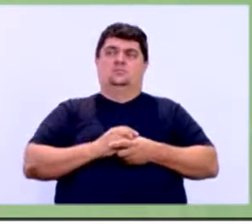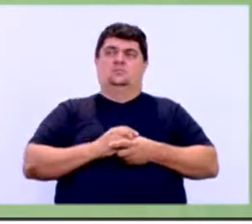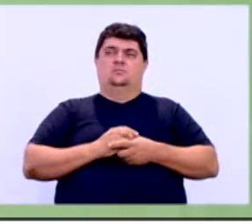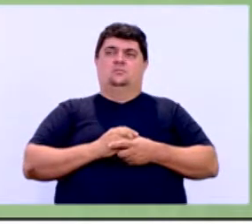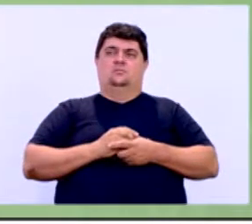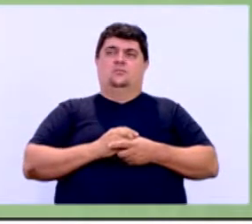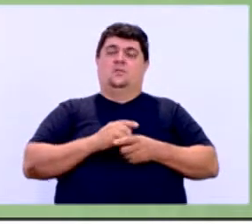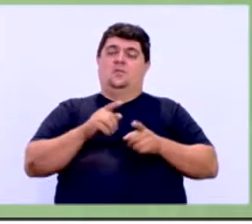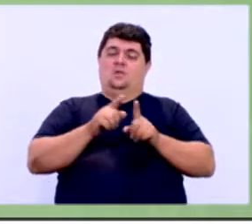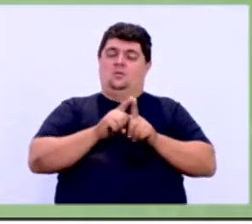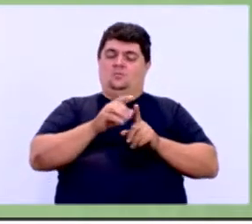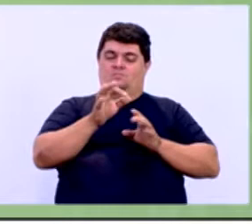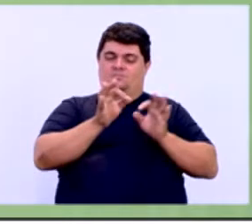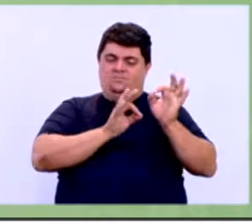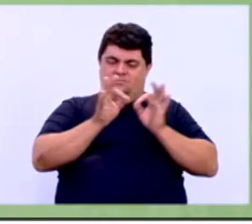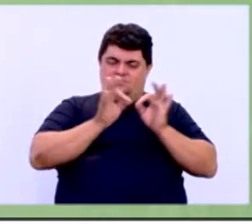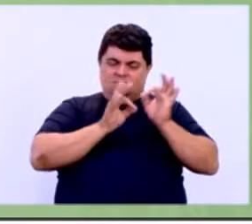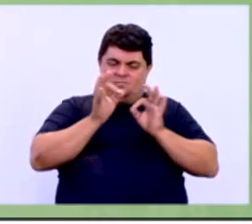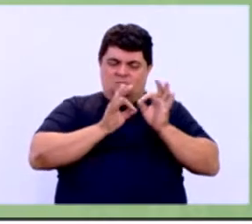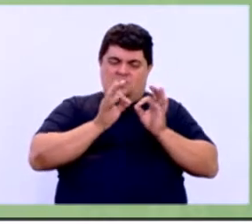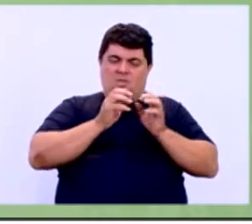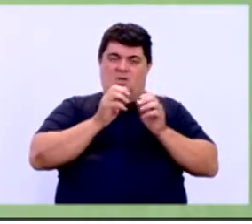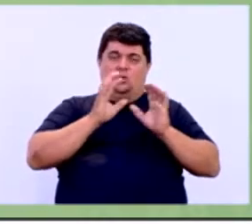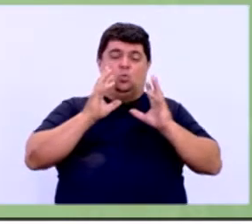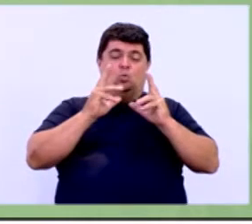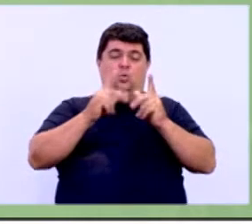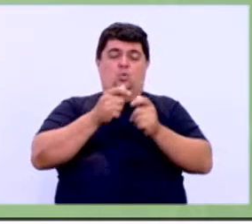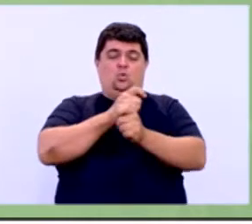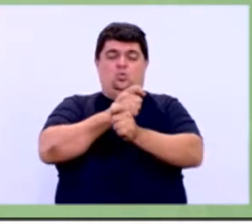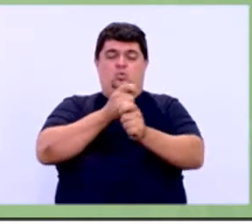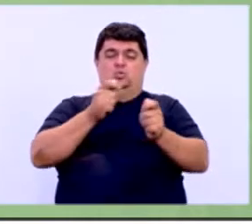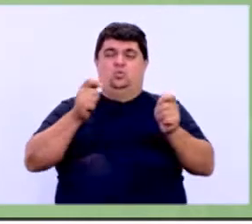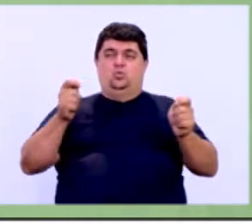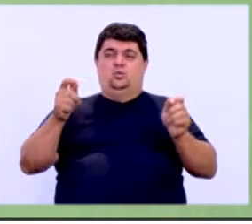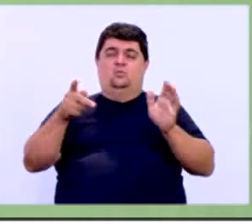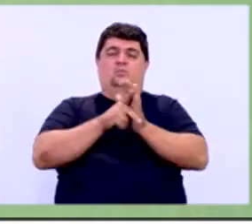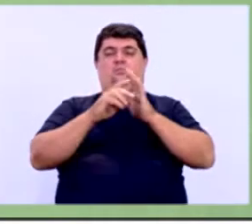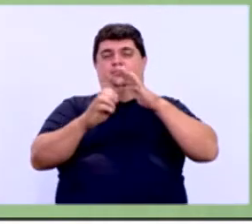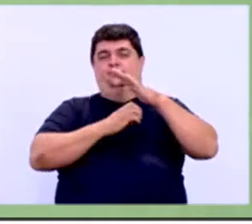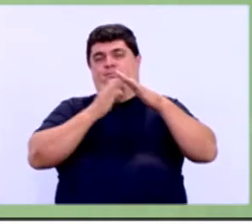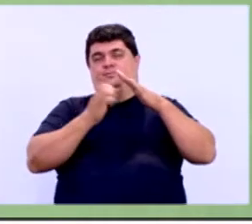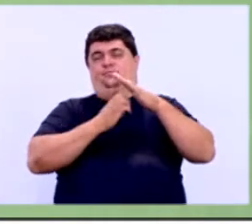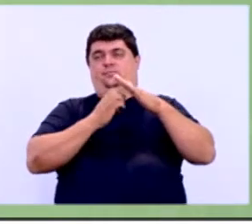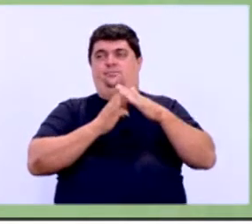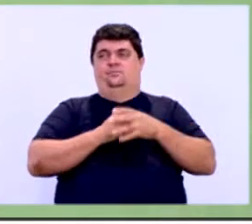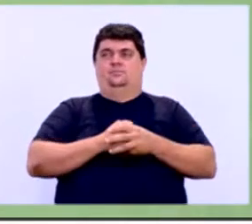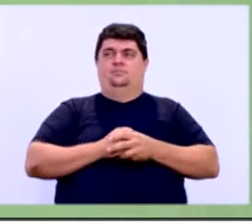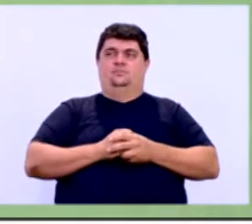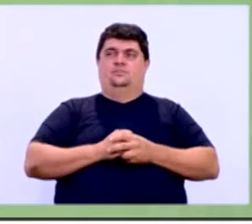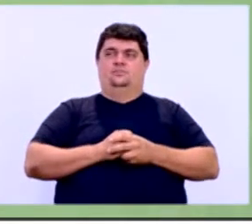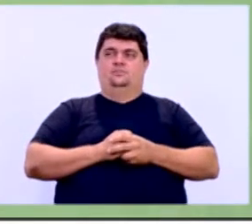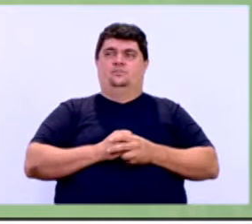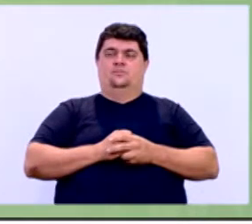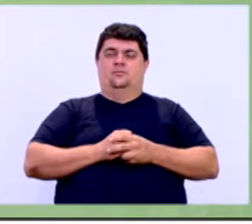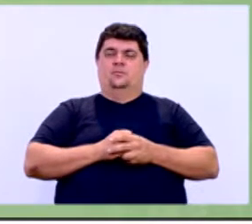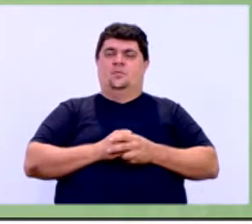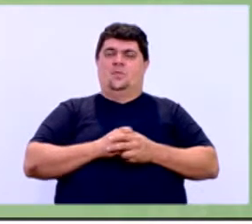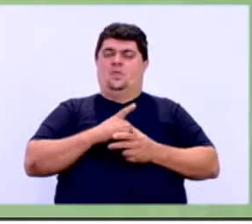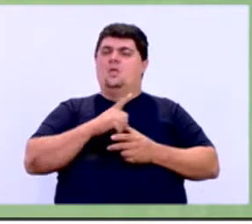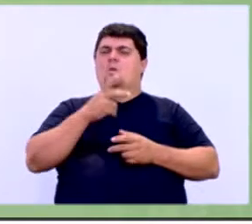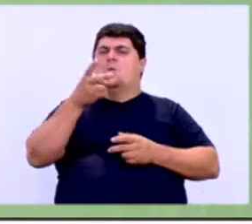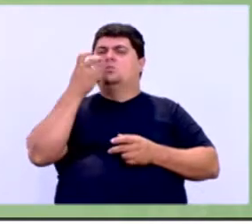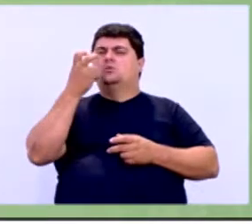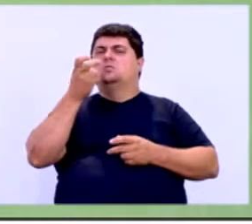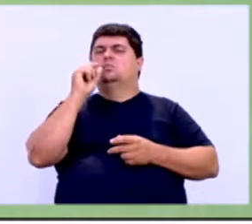e organização nas contas da empresa, né? Observem,